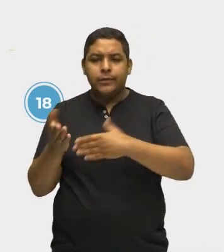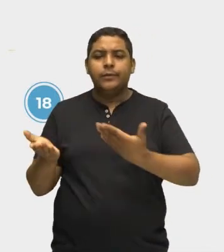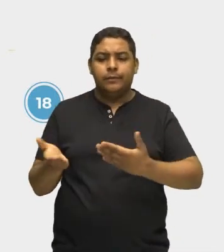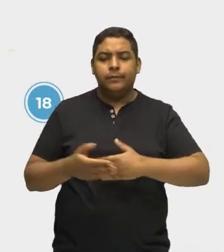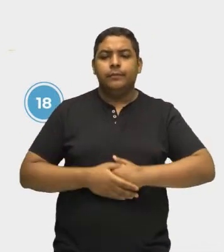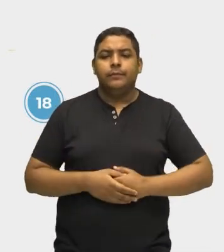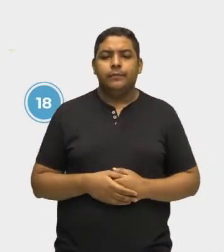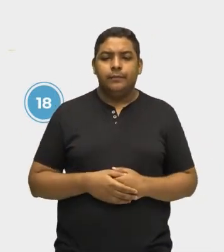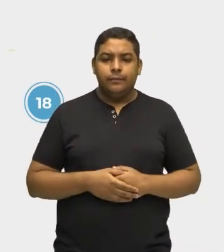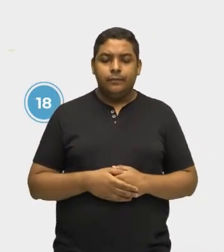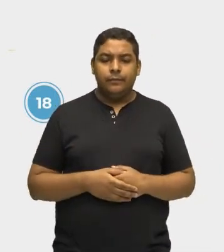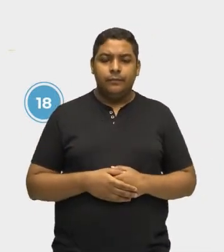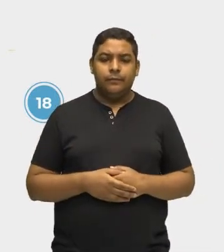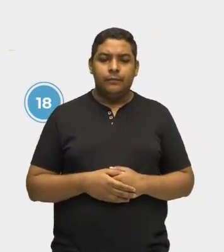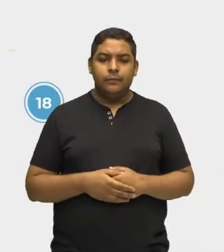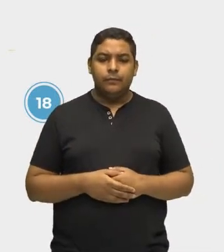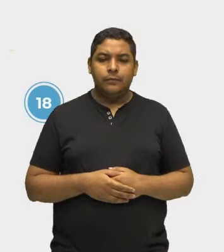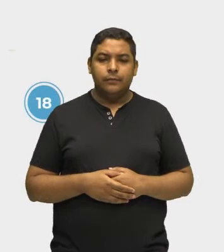terciárias,